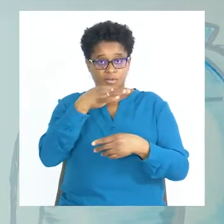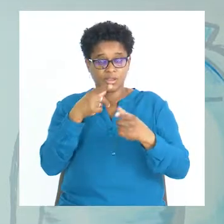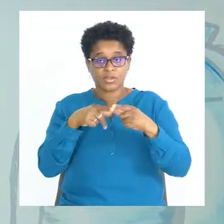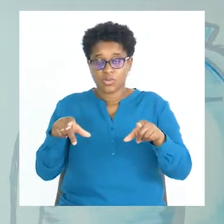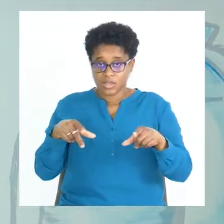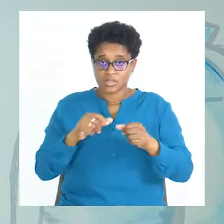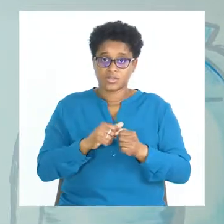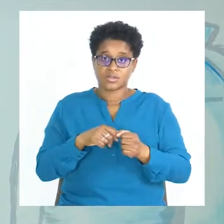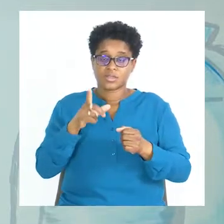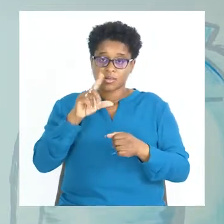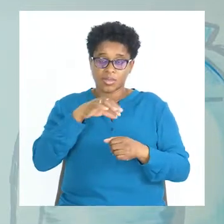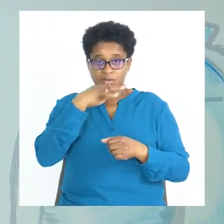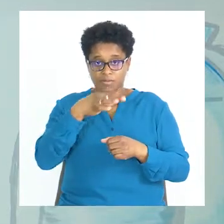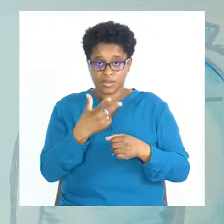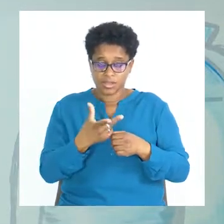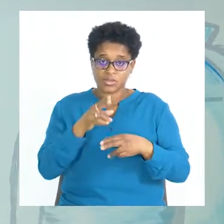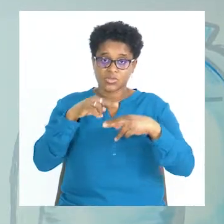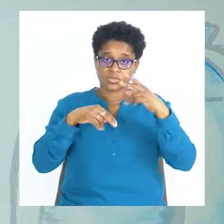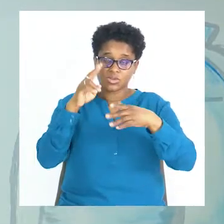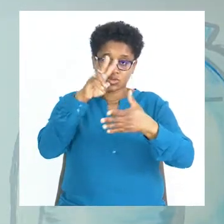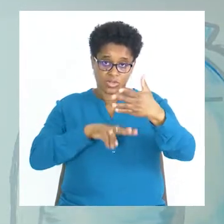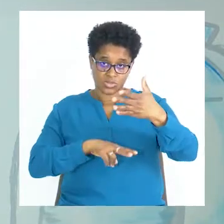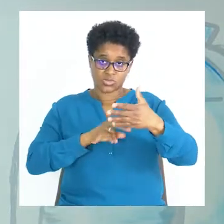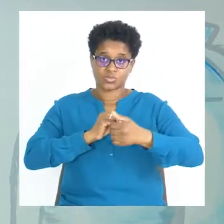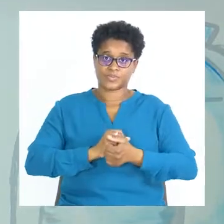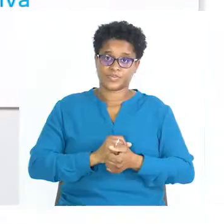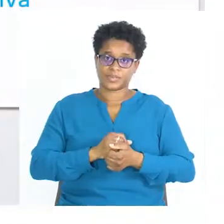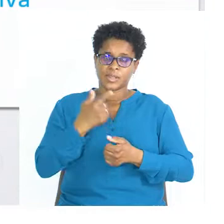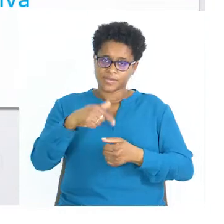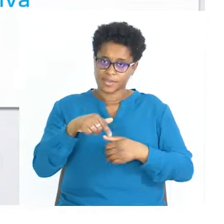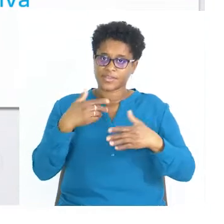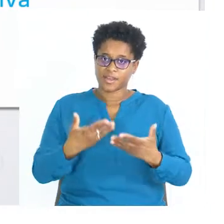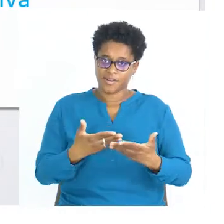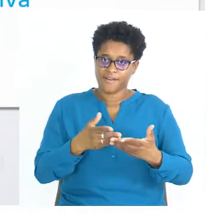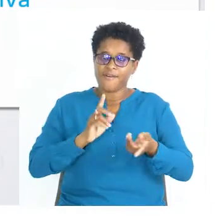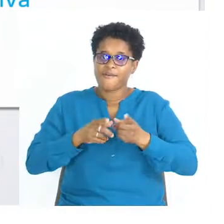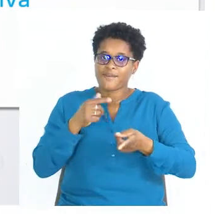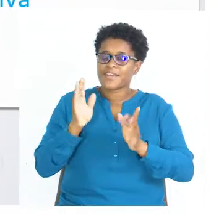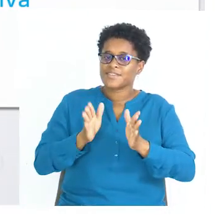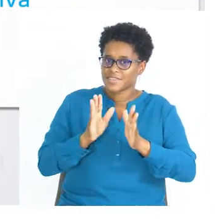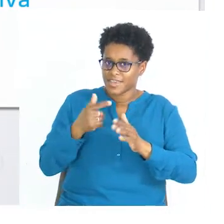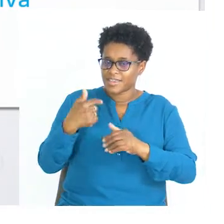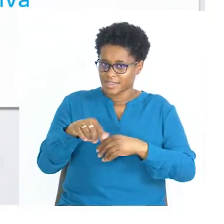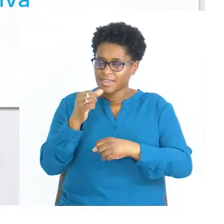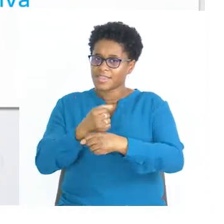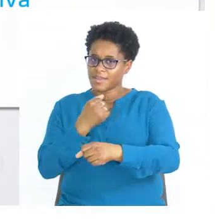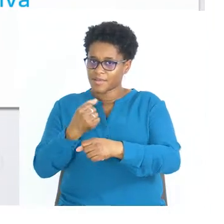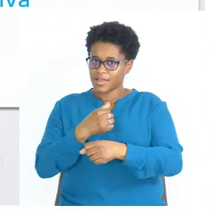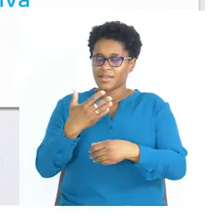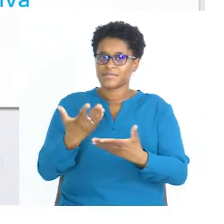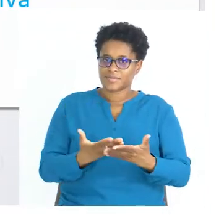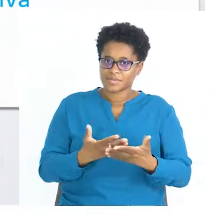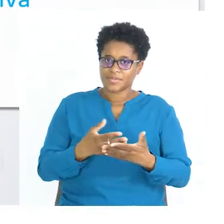da linguagem e o uso de construção textuais. Tens agora aquilo que já tínhamos